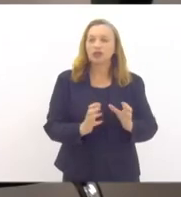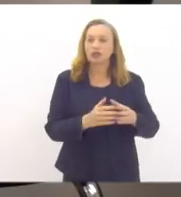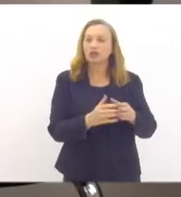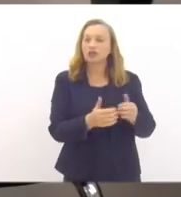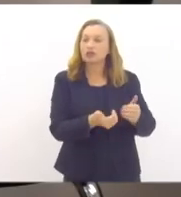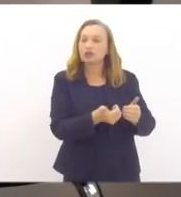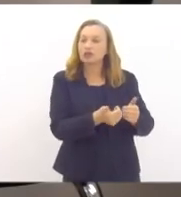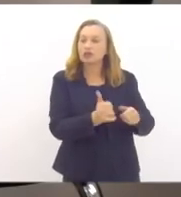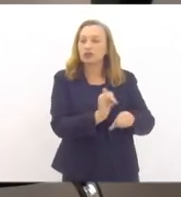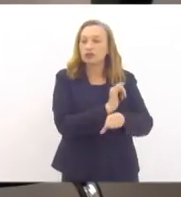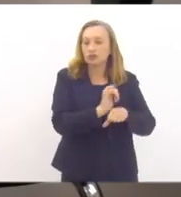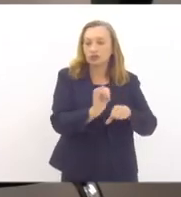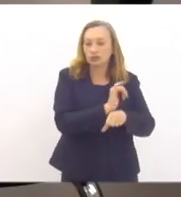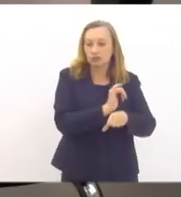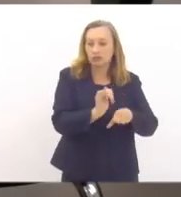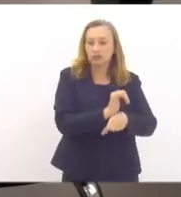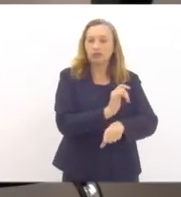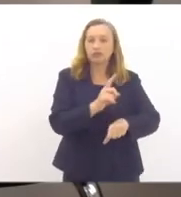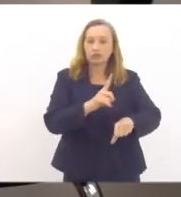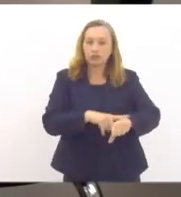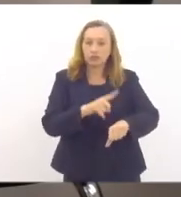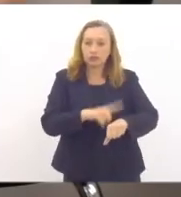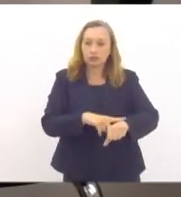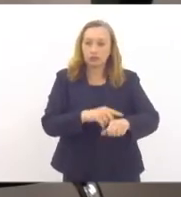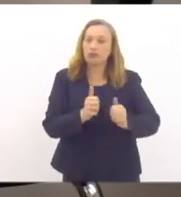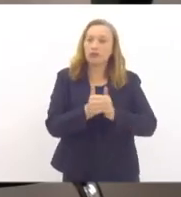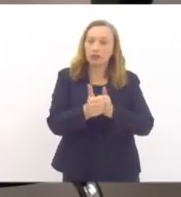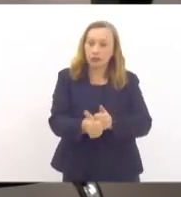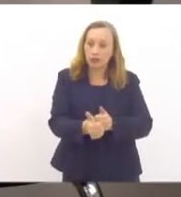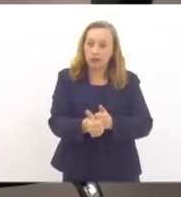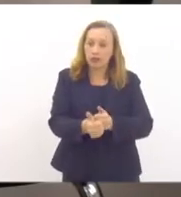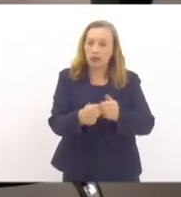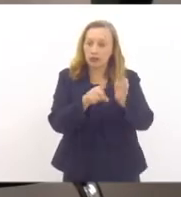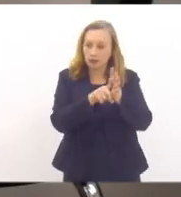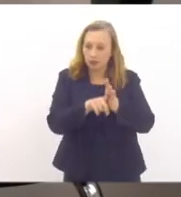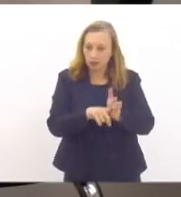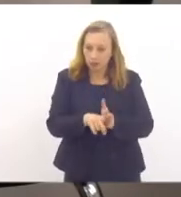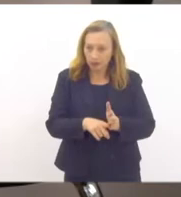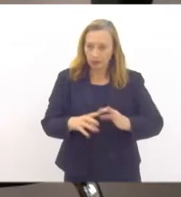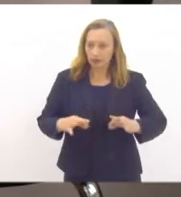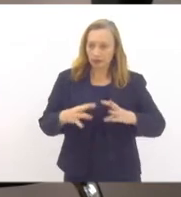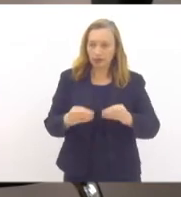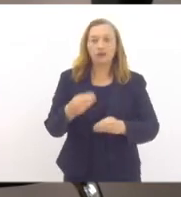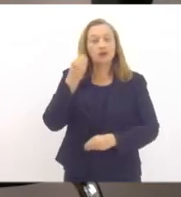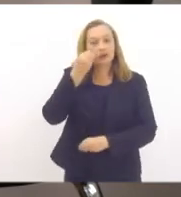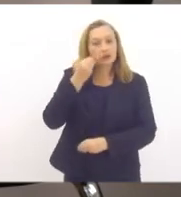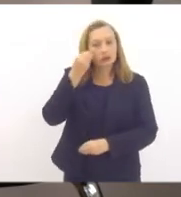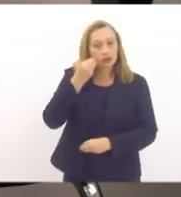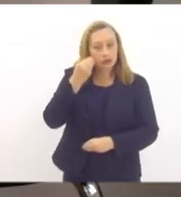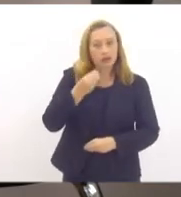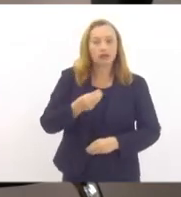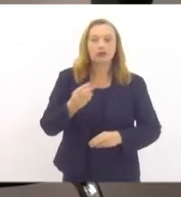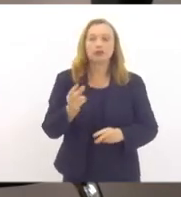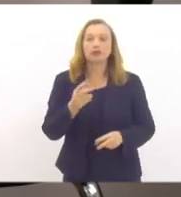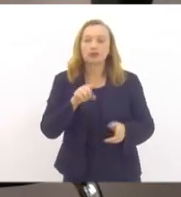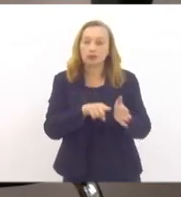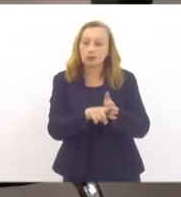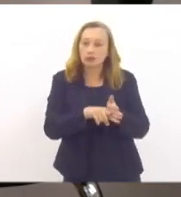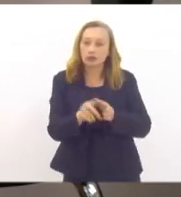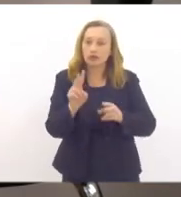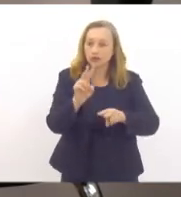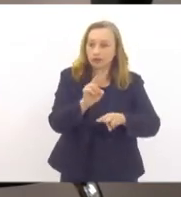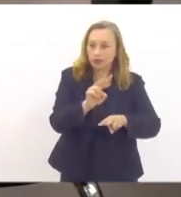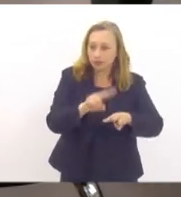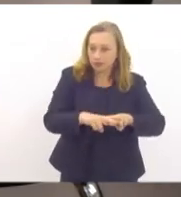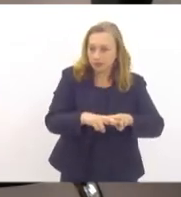mecanismo daquele momento e de momento seguinte na condução das inspeções propriamente. Então, tem essa experiência de inspeção prisional. Ela